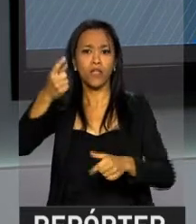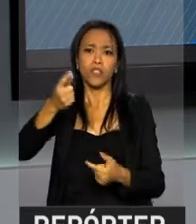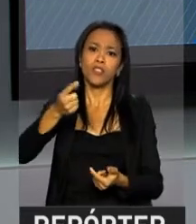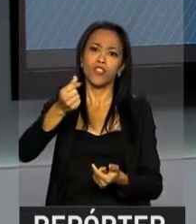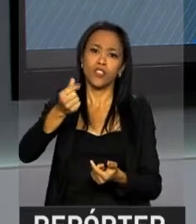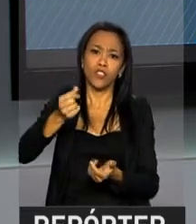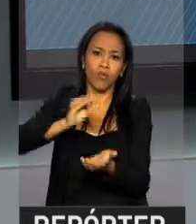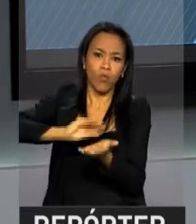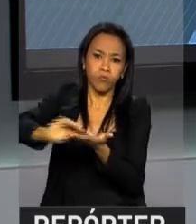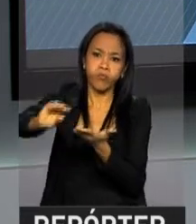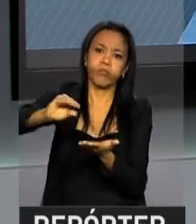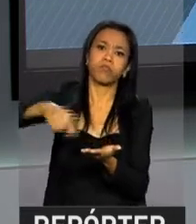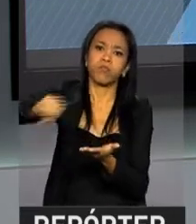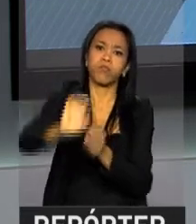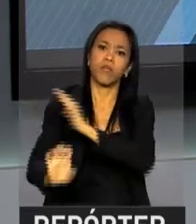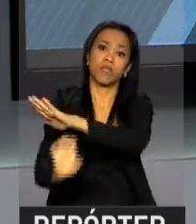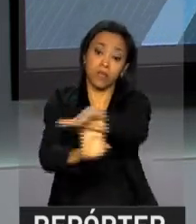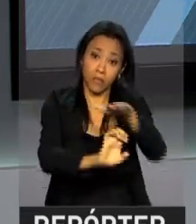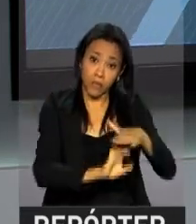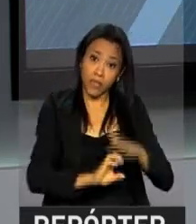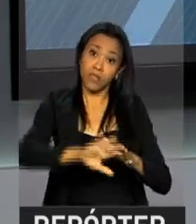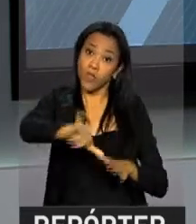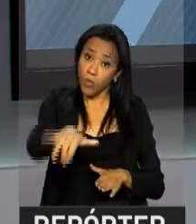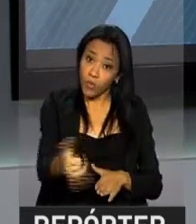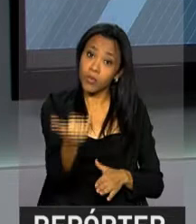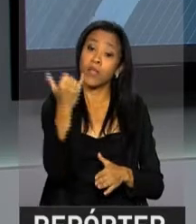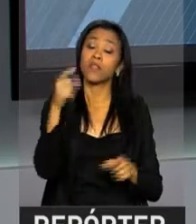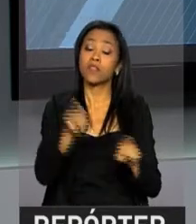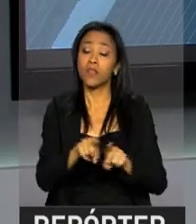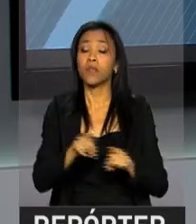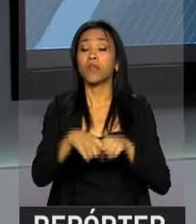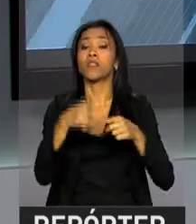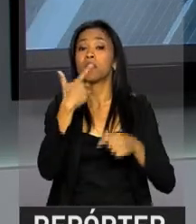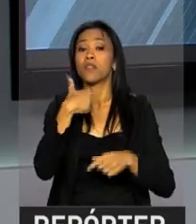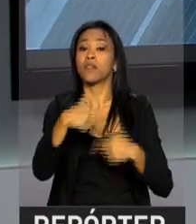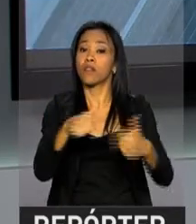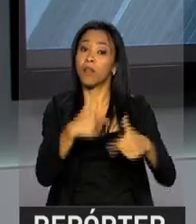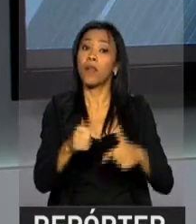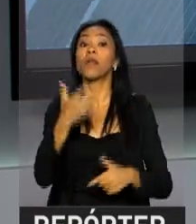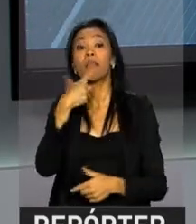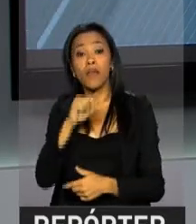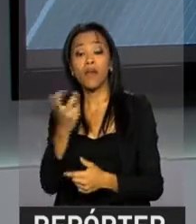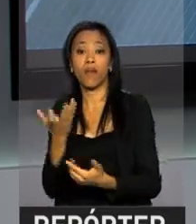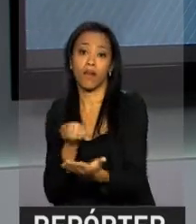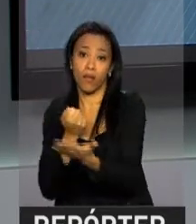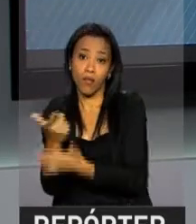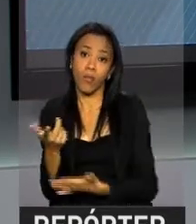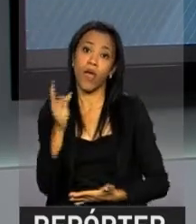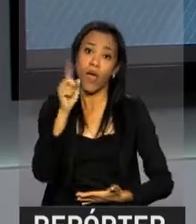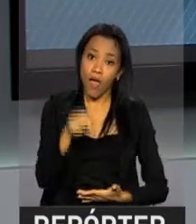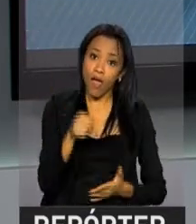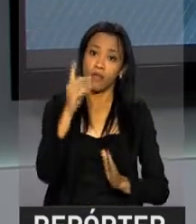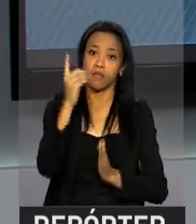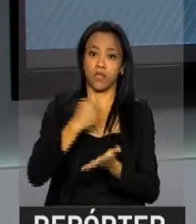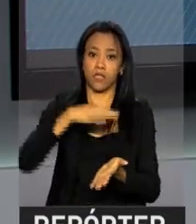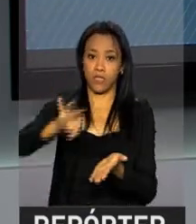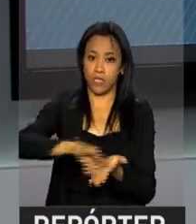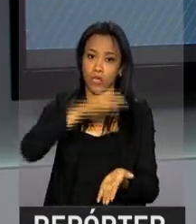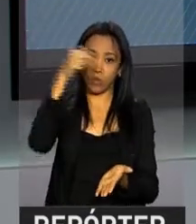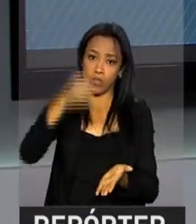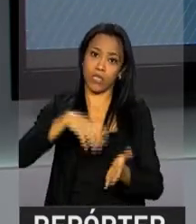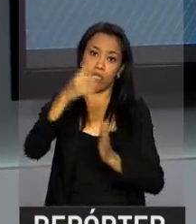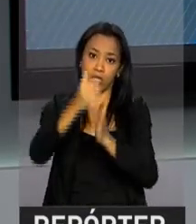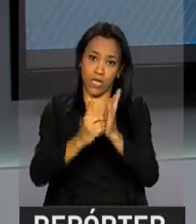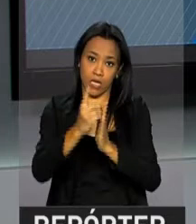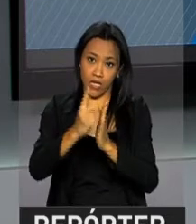e geração de emprego além de oportunidades para quem deseja comprar foi durante a assinatura do decreto que reconhece o